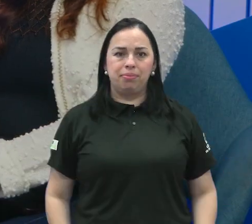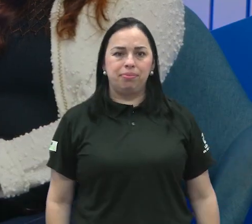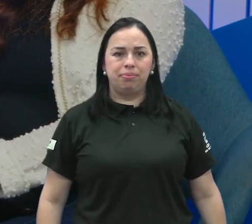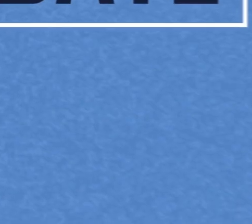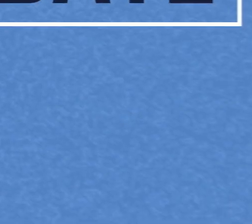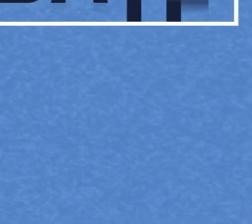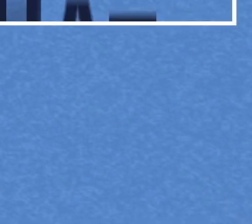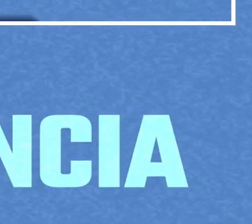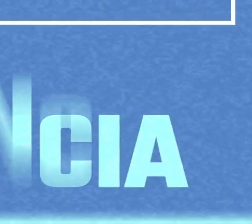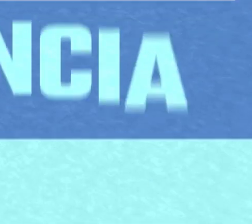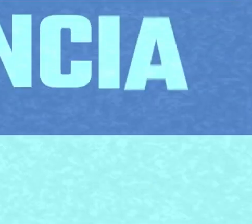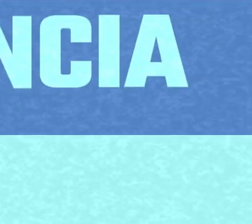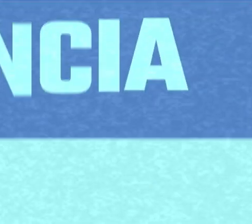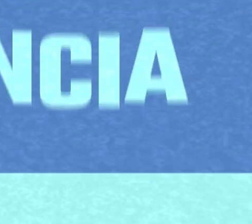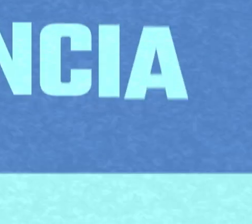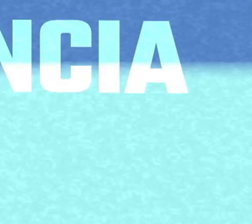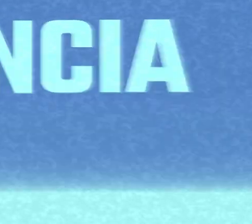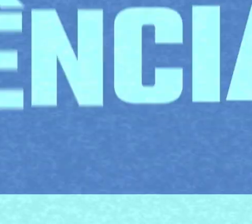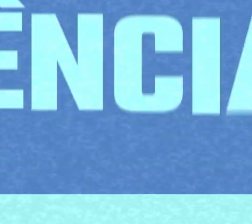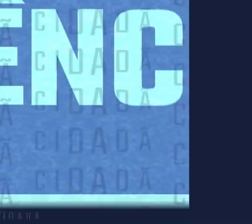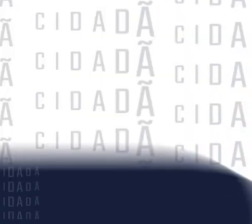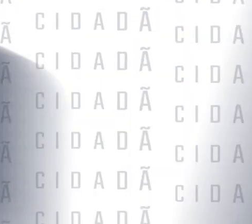instantes.